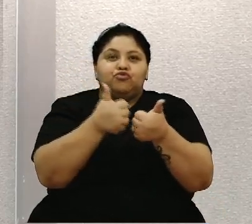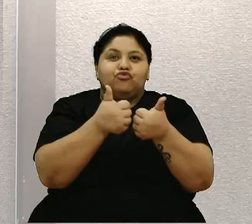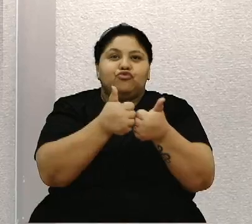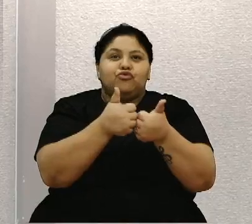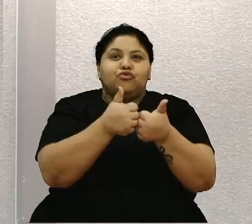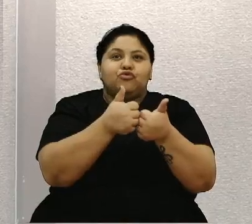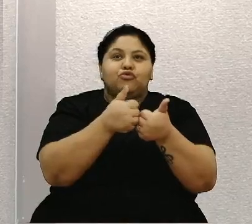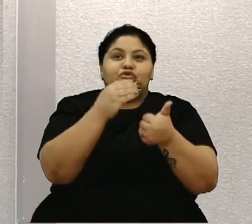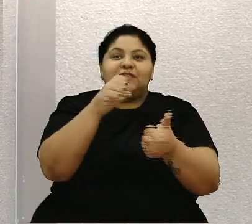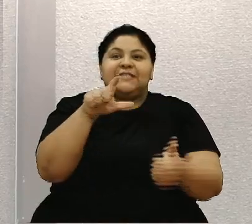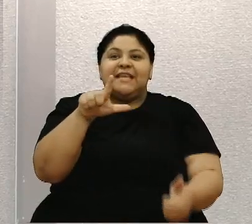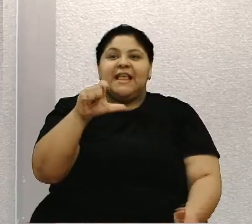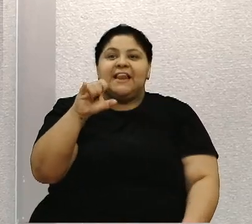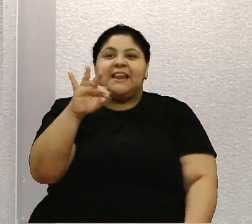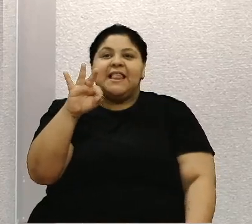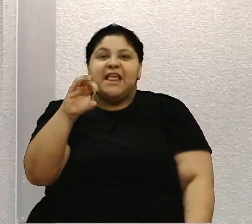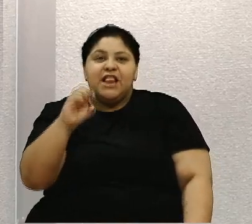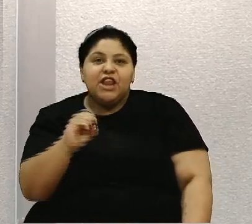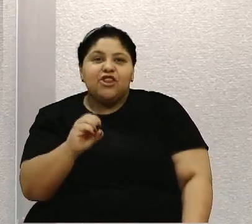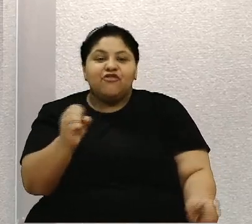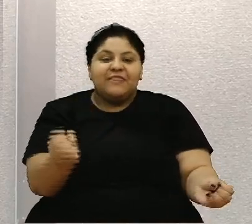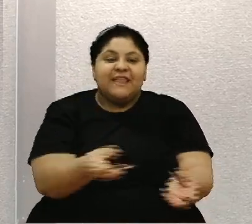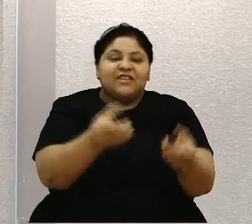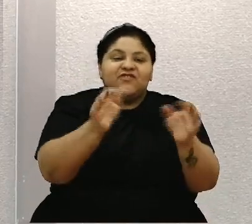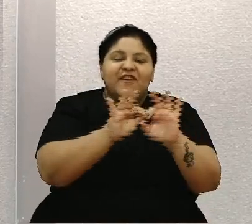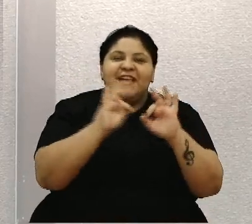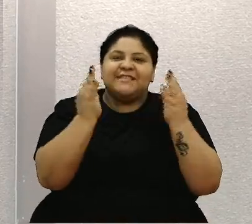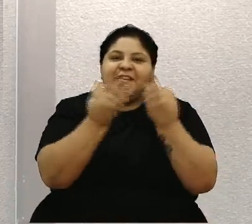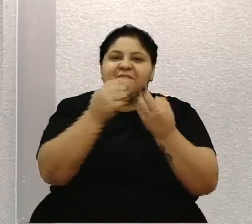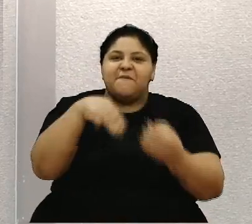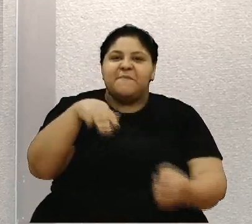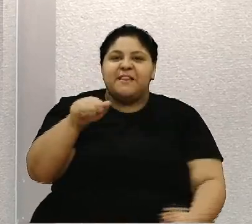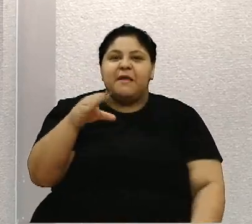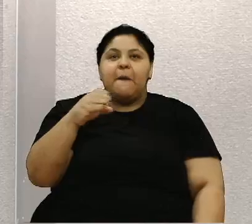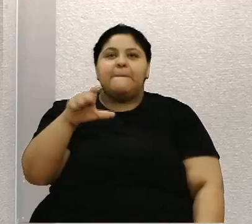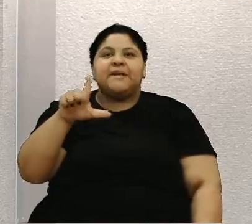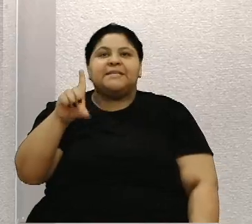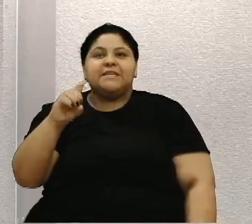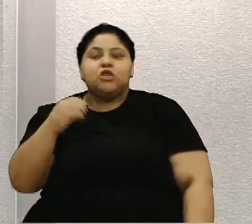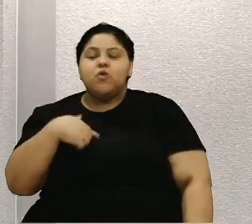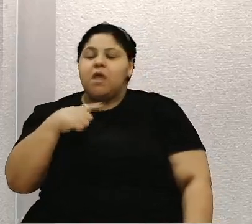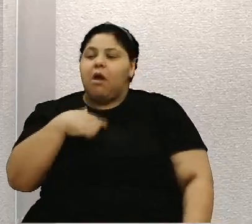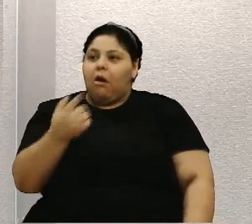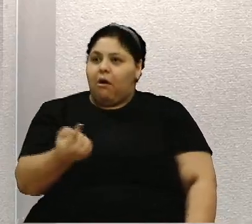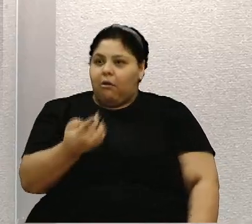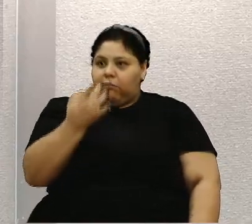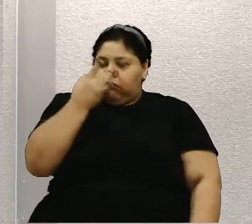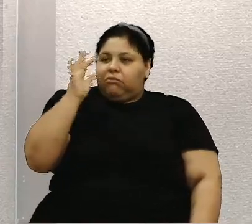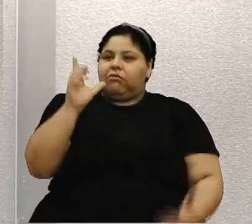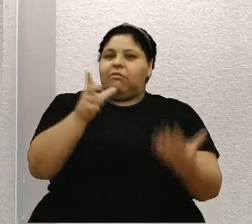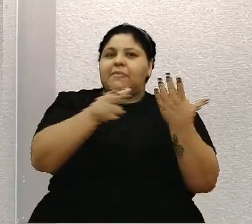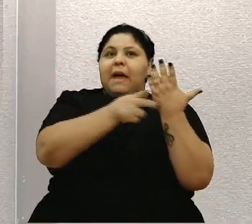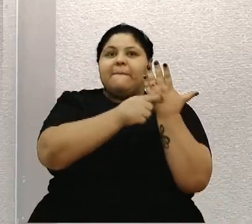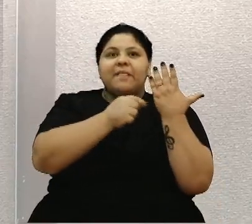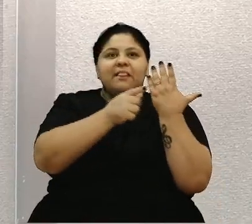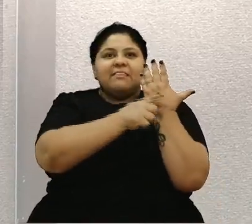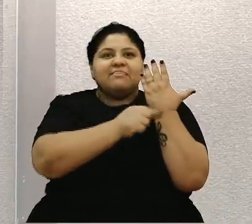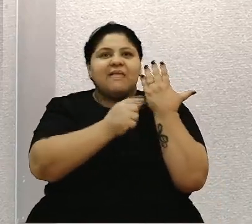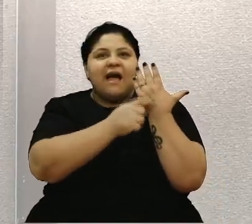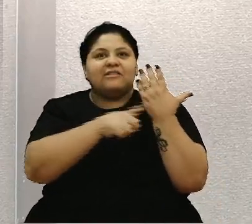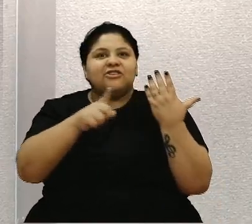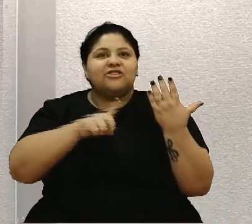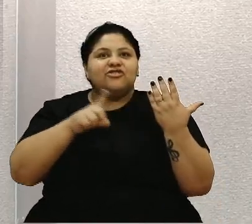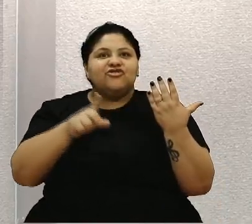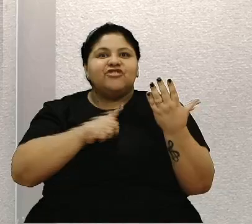família Macedo. E eu ficava impressionado na habilidade que ele tinha de trovar. Então, eu achava